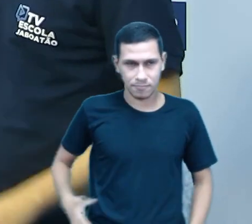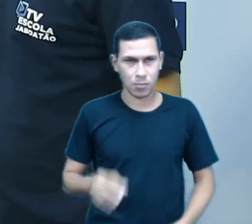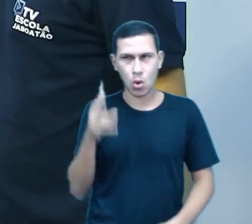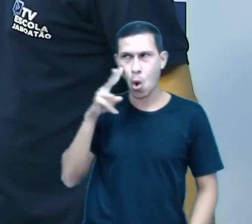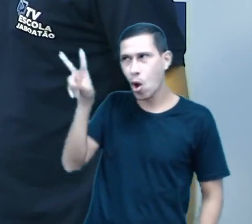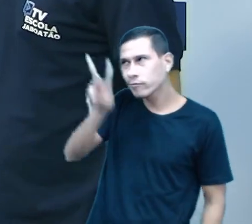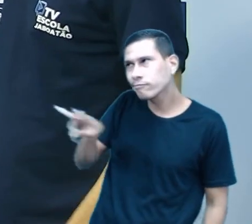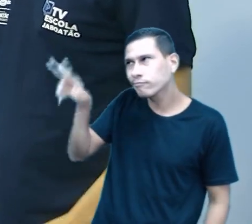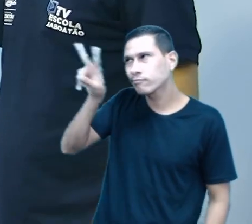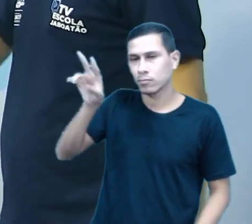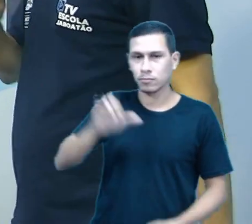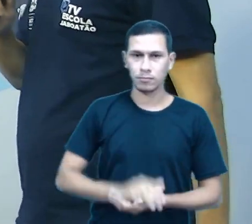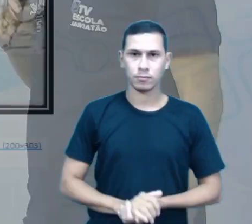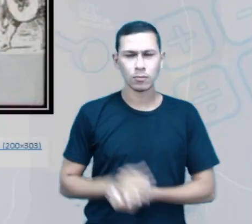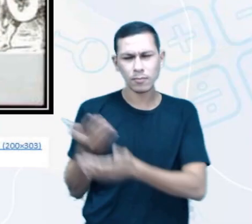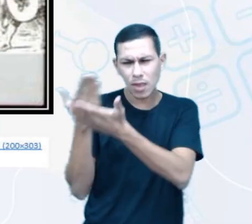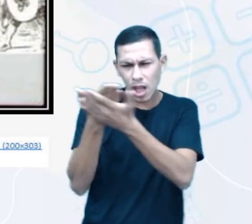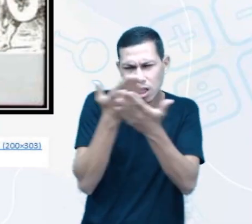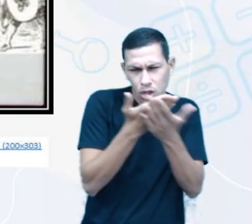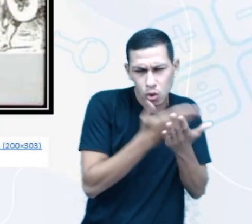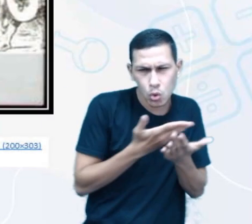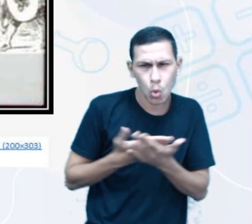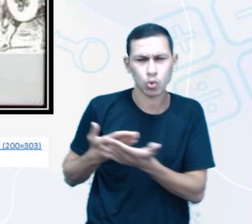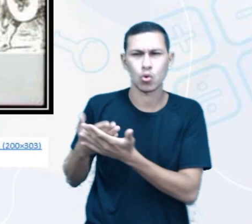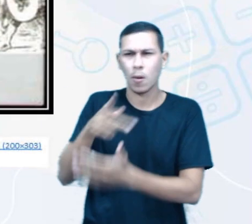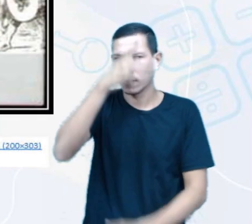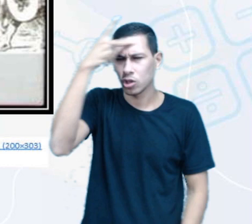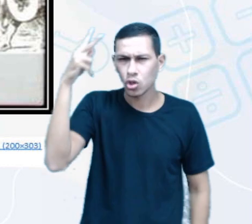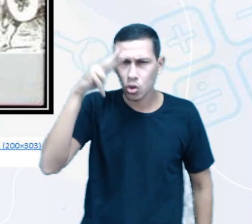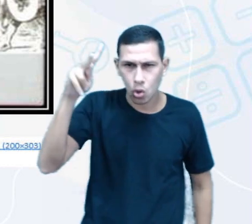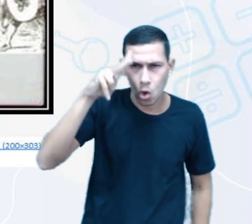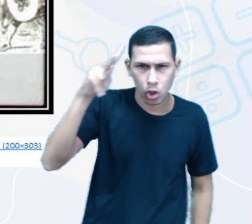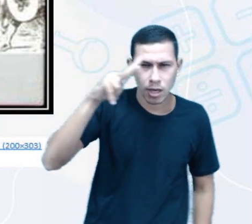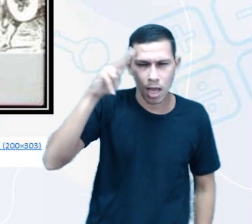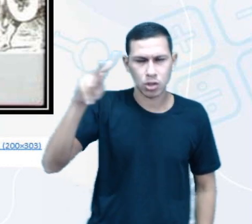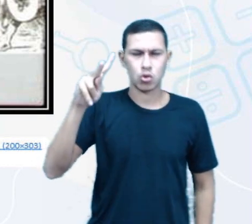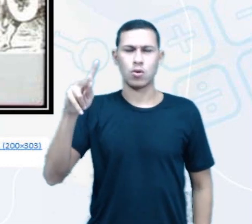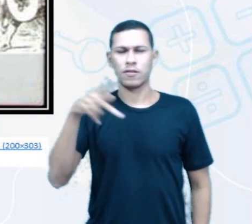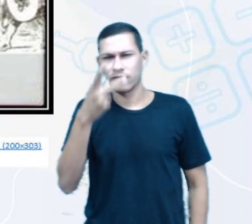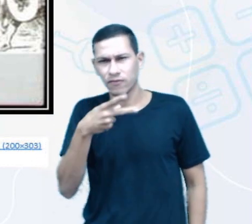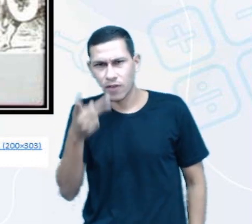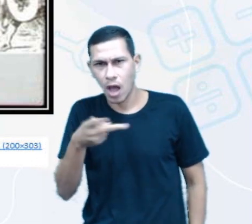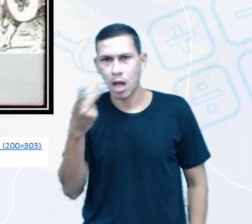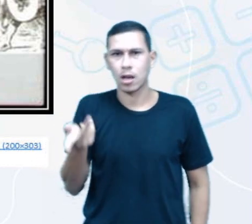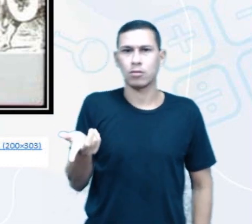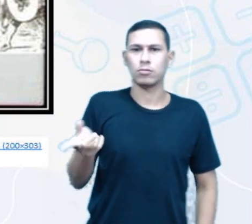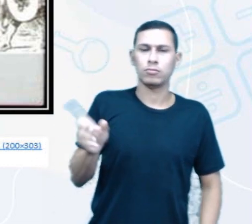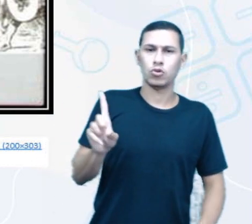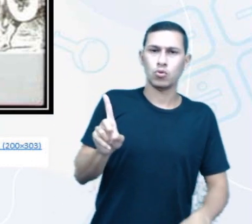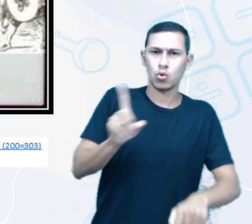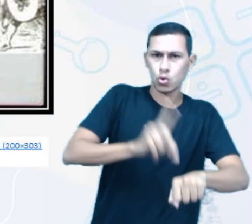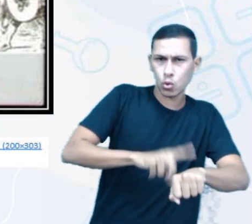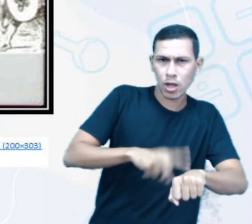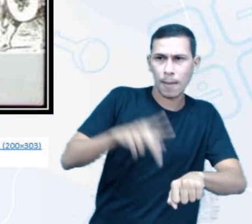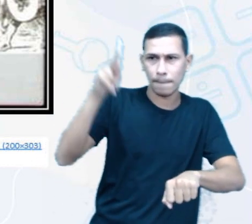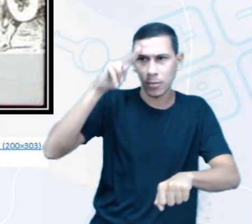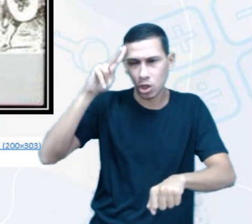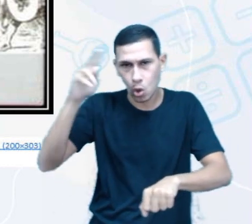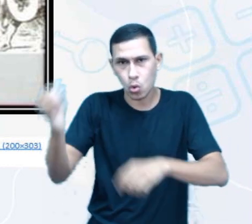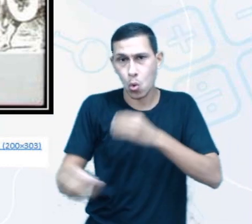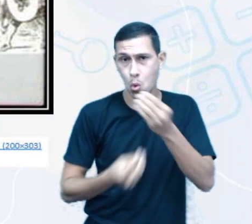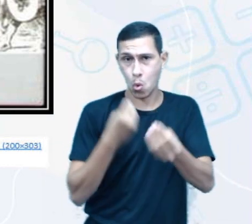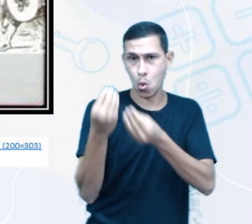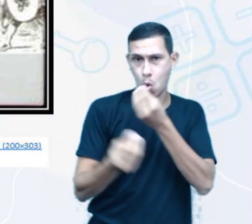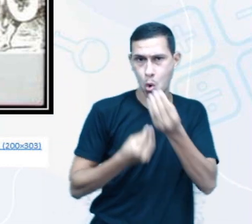ó. Os estudos mais recentes dos historiadores revisam esse acontecimento histórico classificando como um golpe de